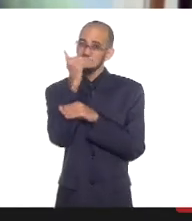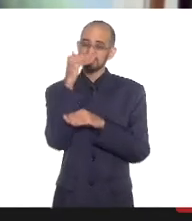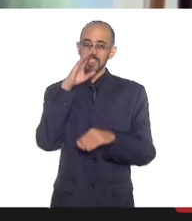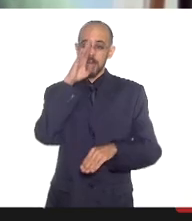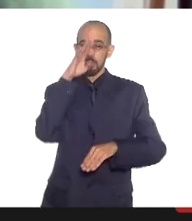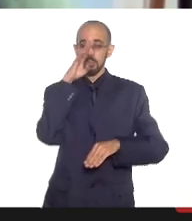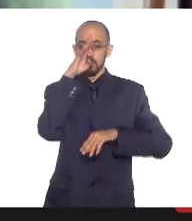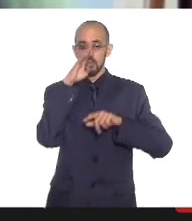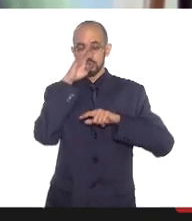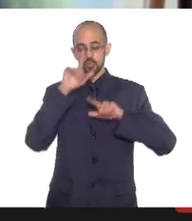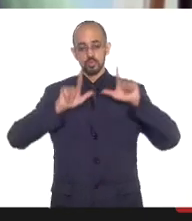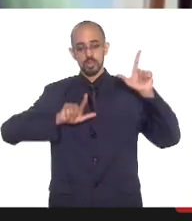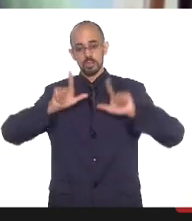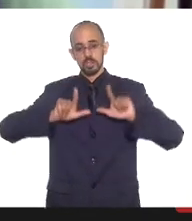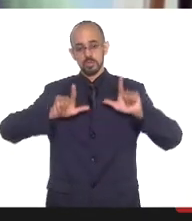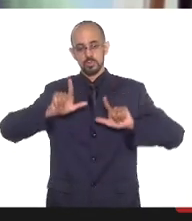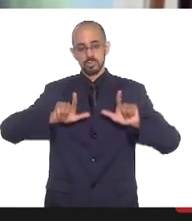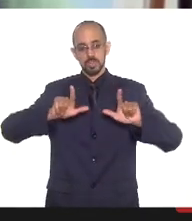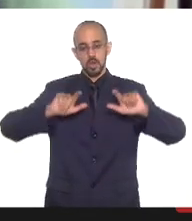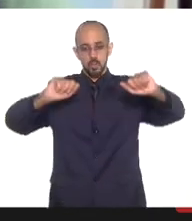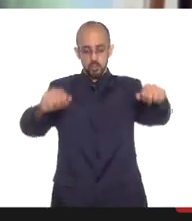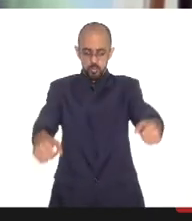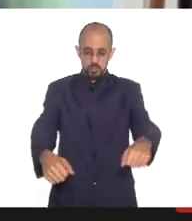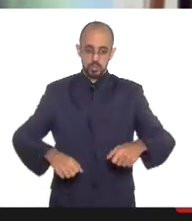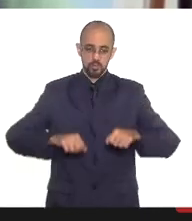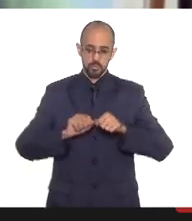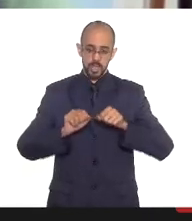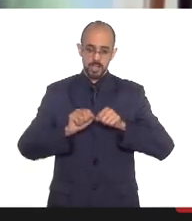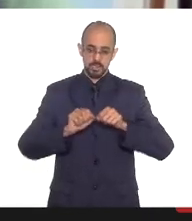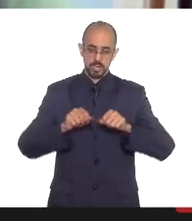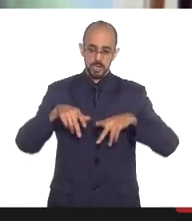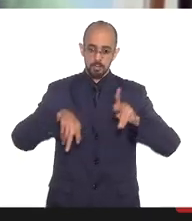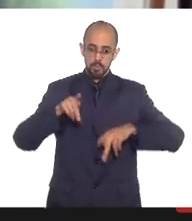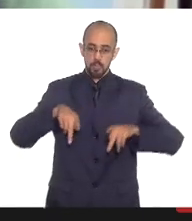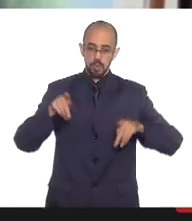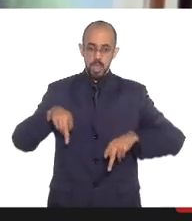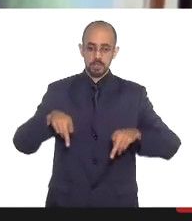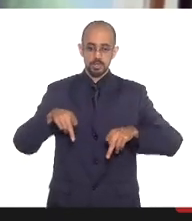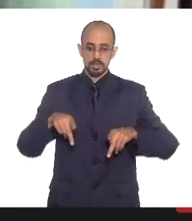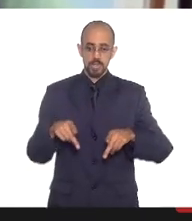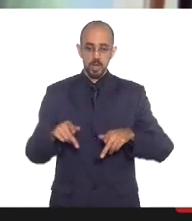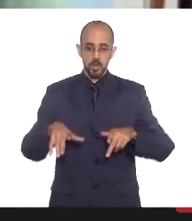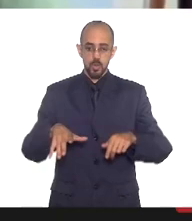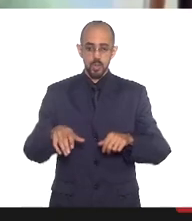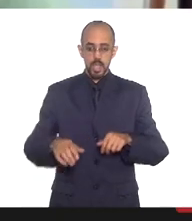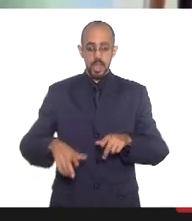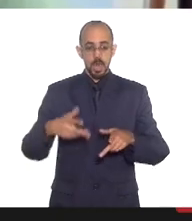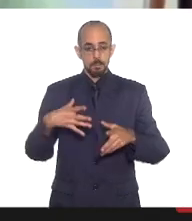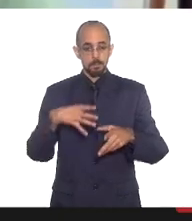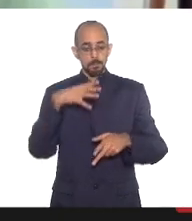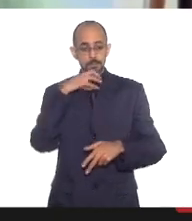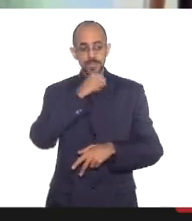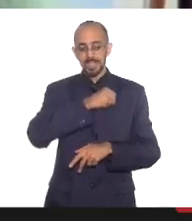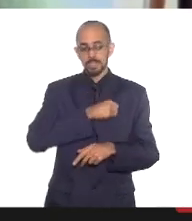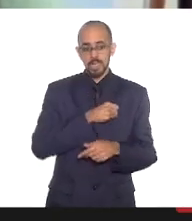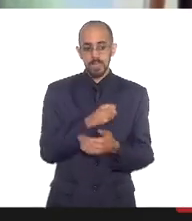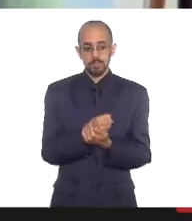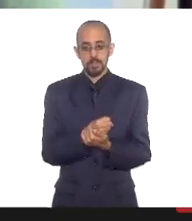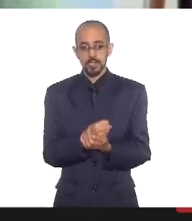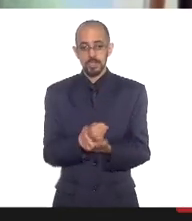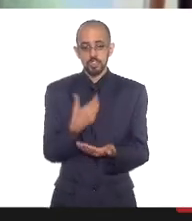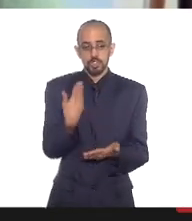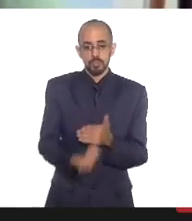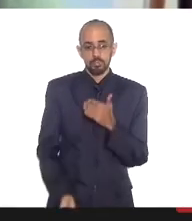representante do acidente Estadual de Saúde à população identifica comece a gente perde o